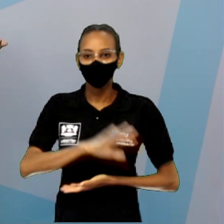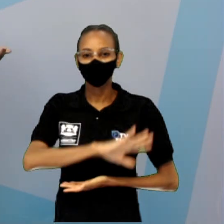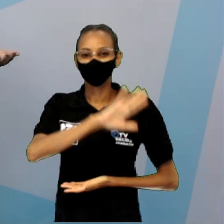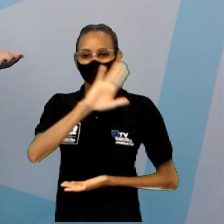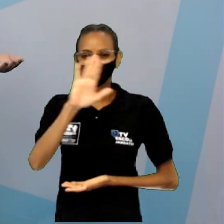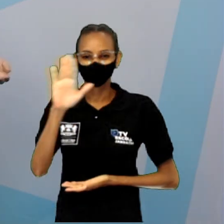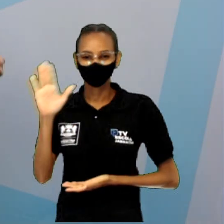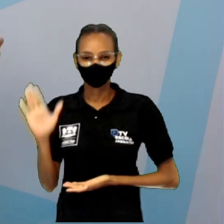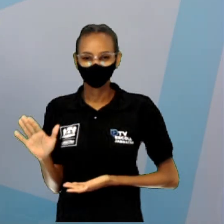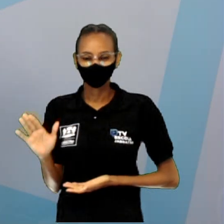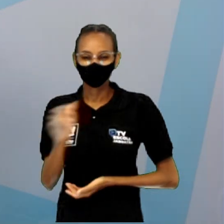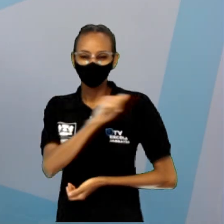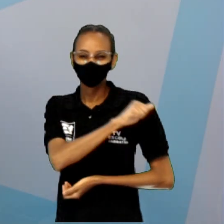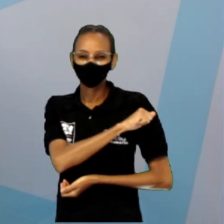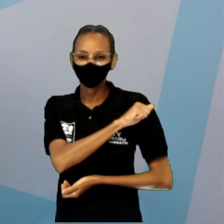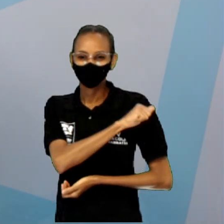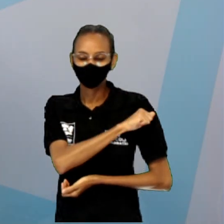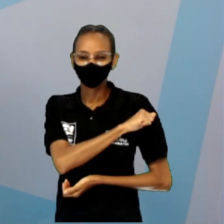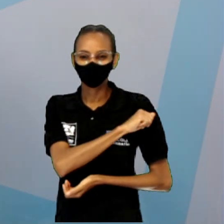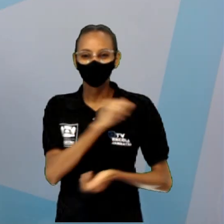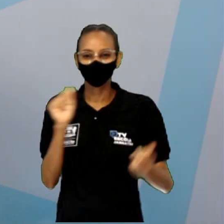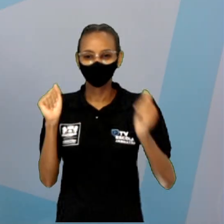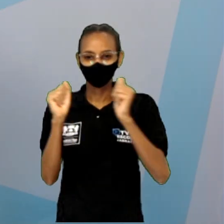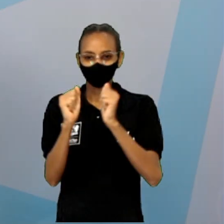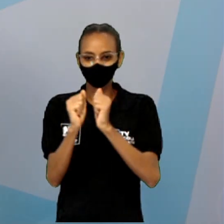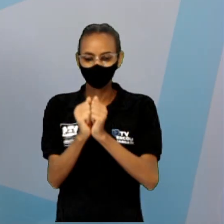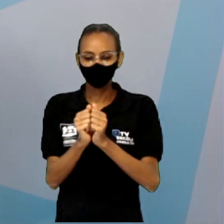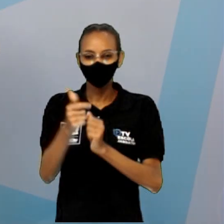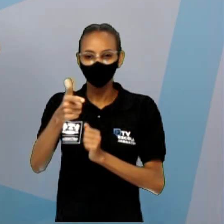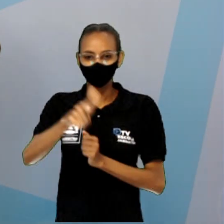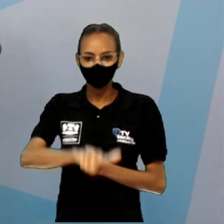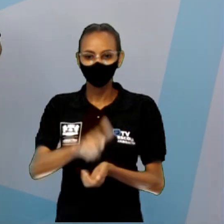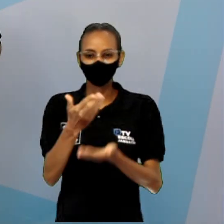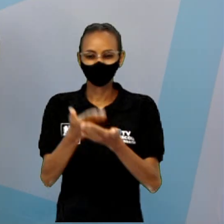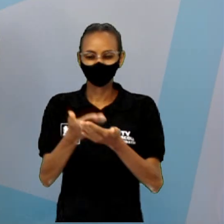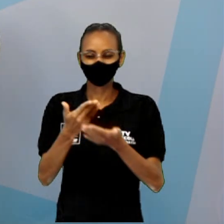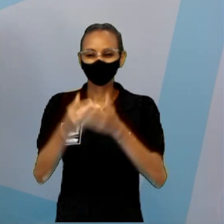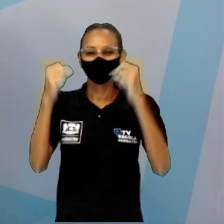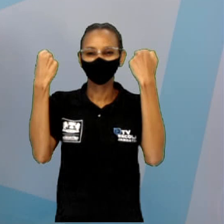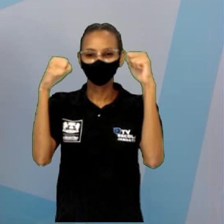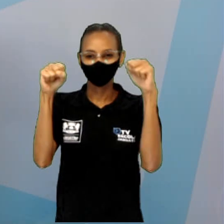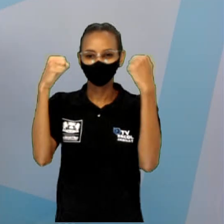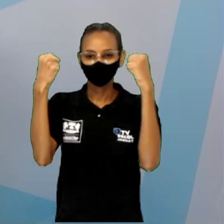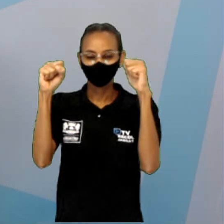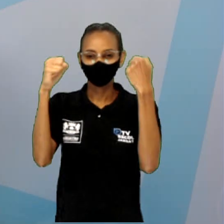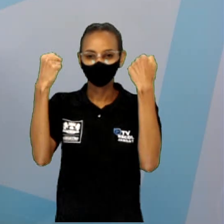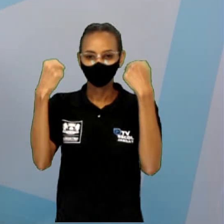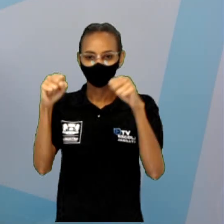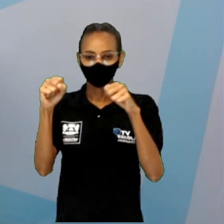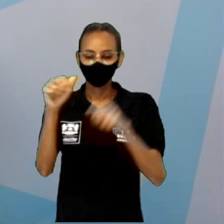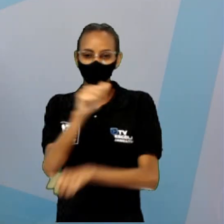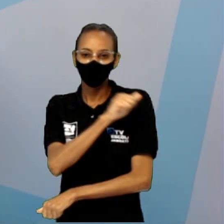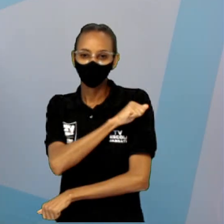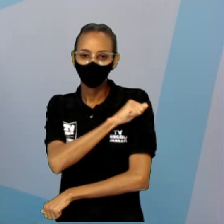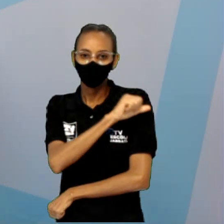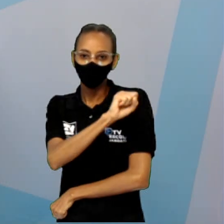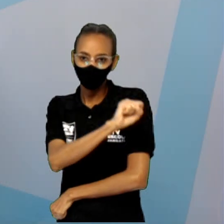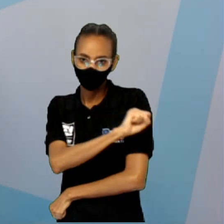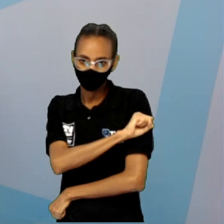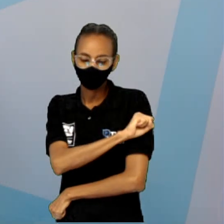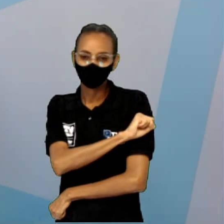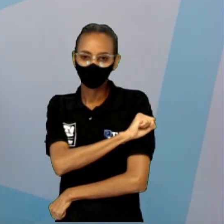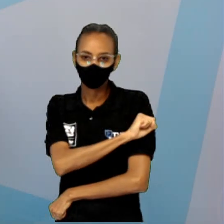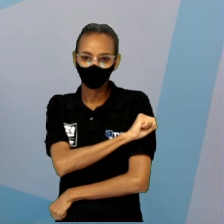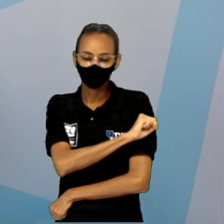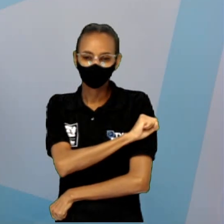Olá, meus amores! Estamos juntos aqui para mais uma aula de Educação Física do 8º ano do Ensino